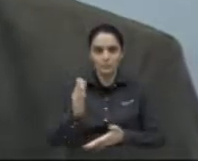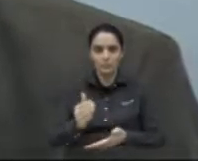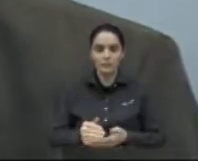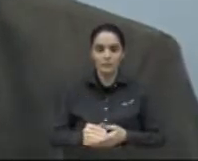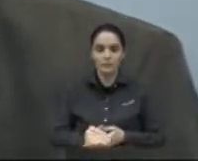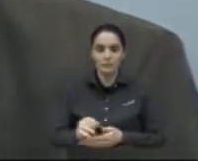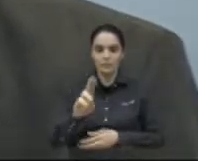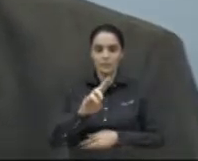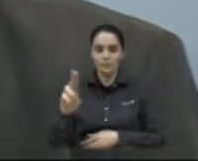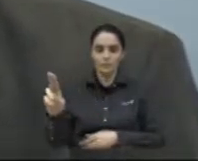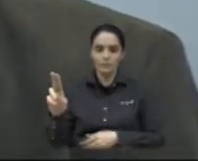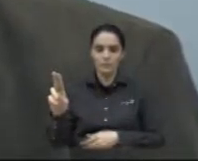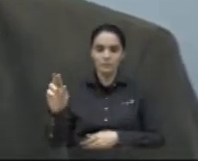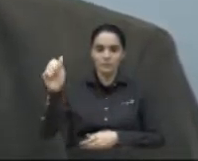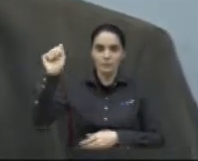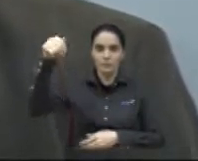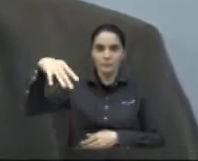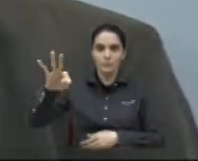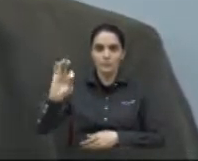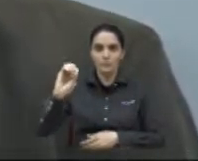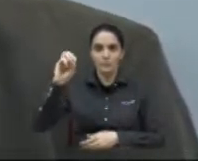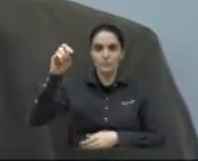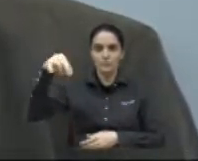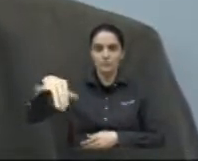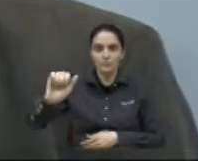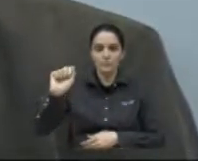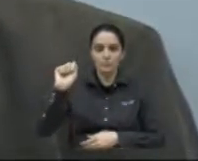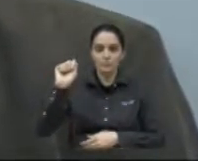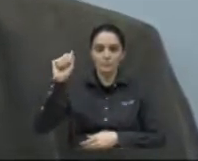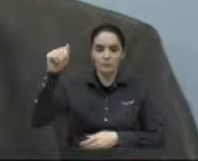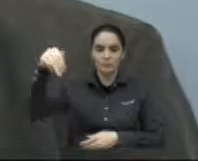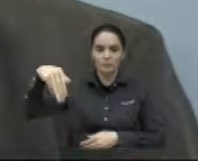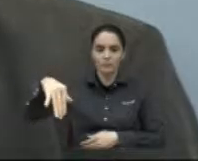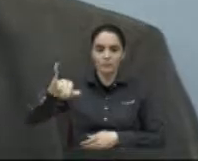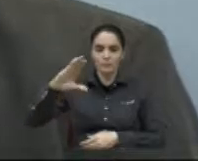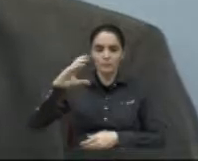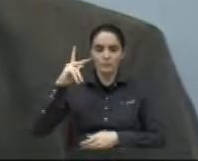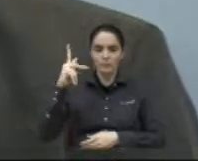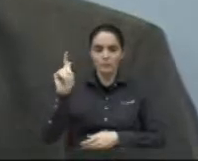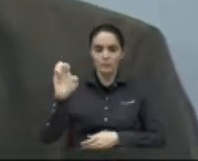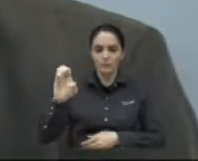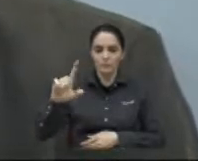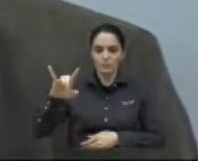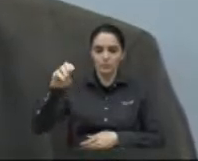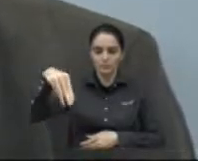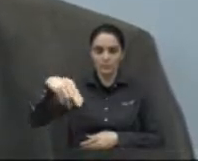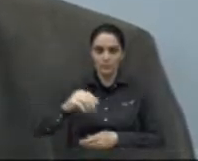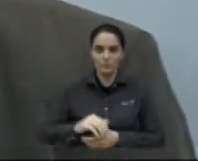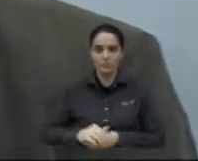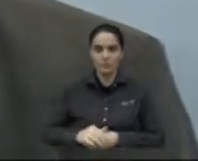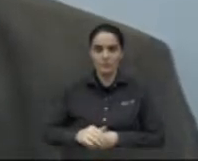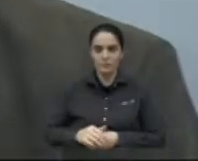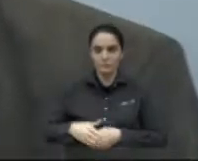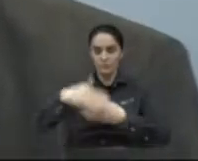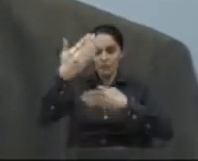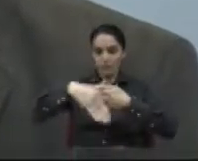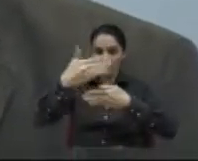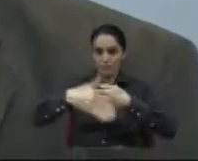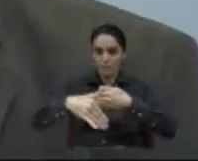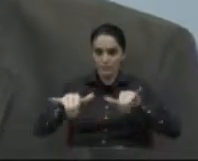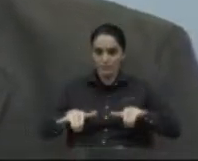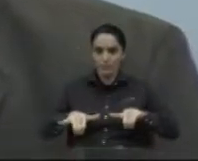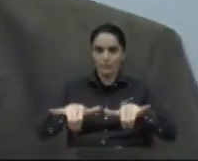dona Antônia Michelin Voit, foi dona ali do Mercado Vergueiro, muita gente que conhece.